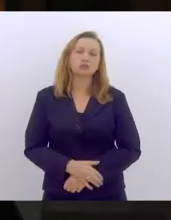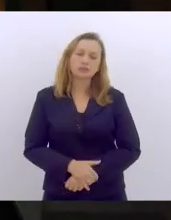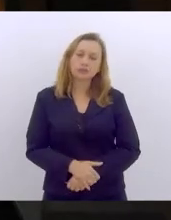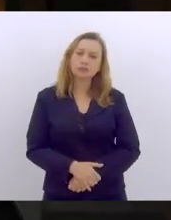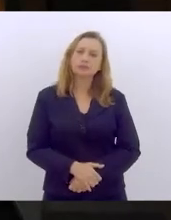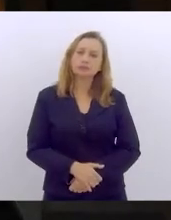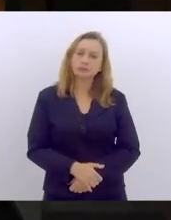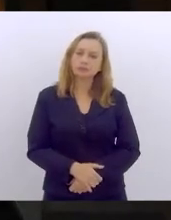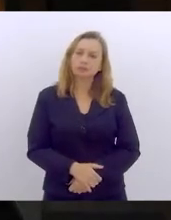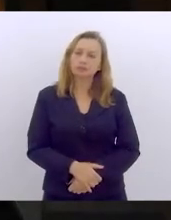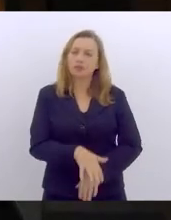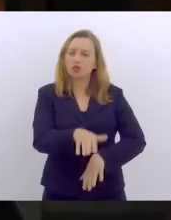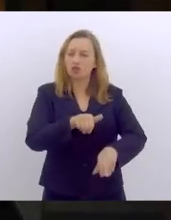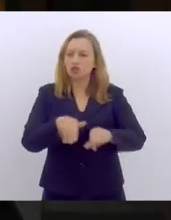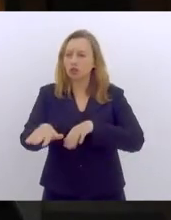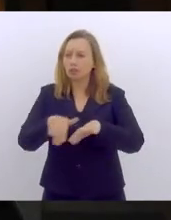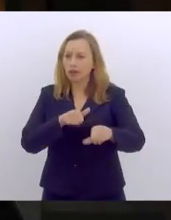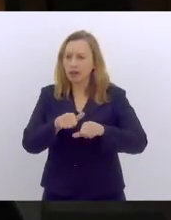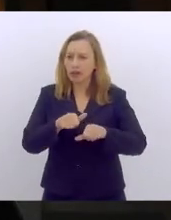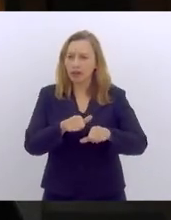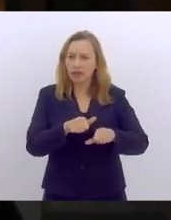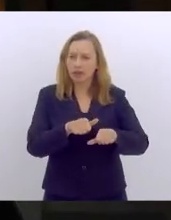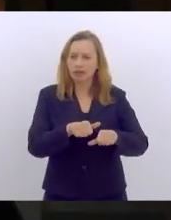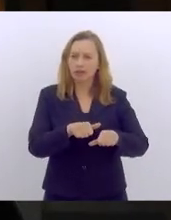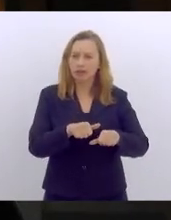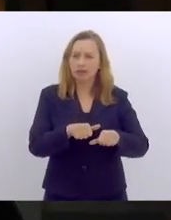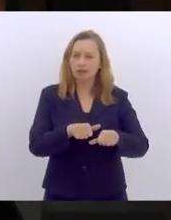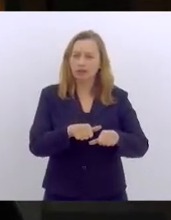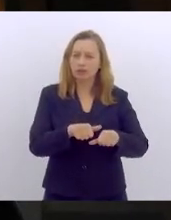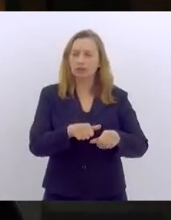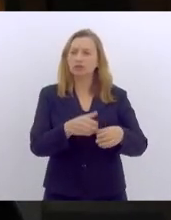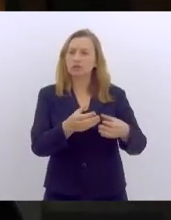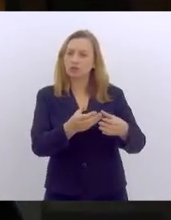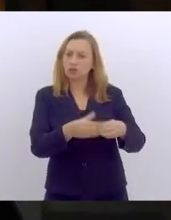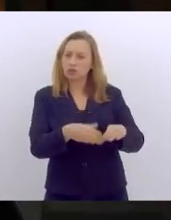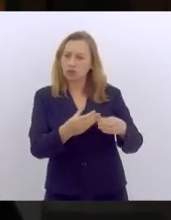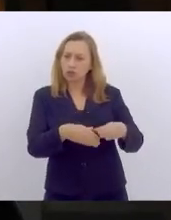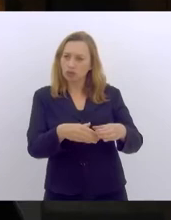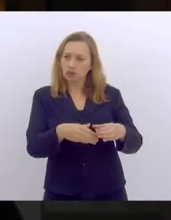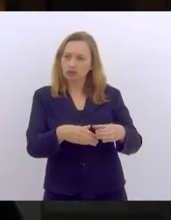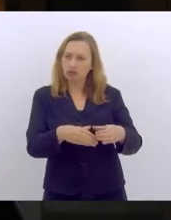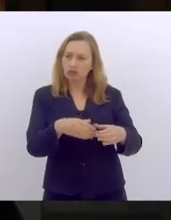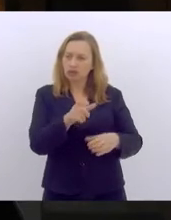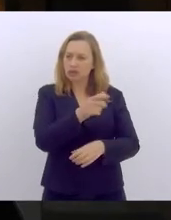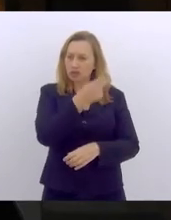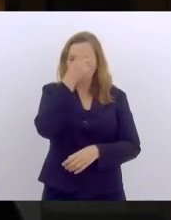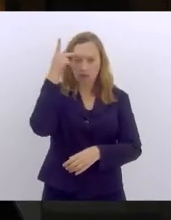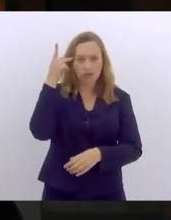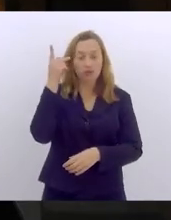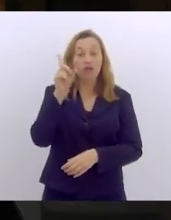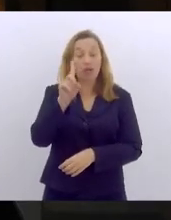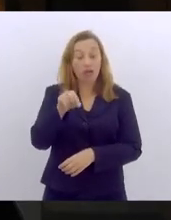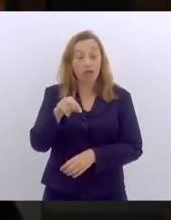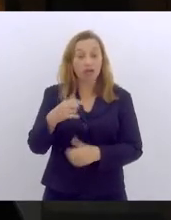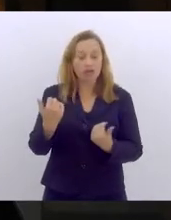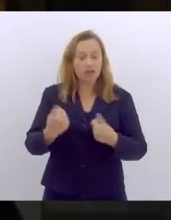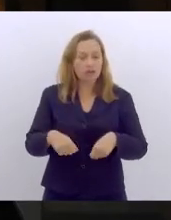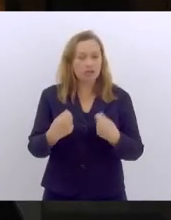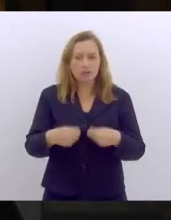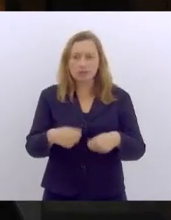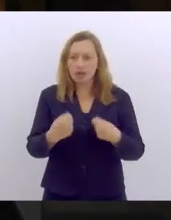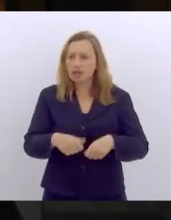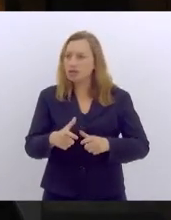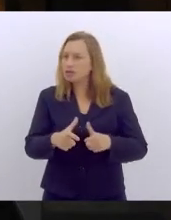E chamar os concursados é uma necessidade